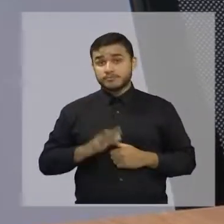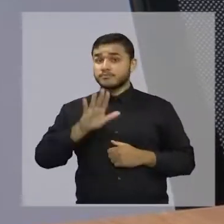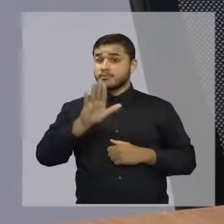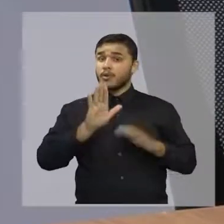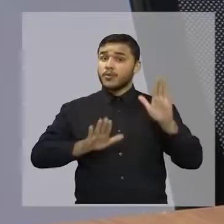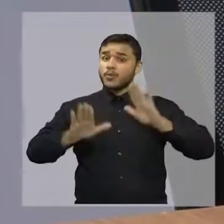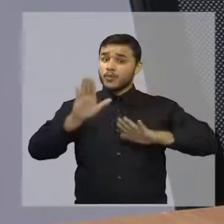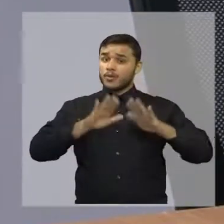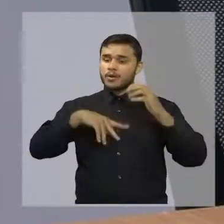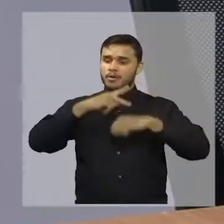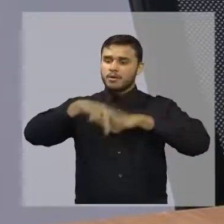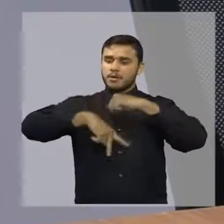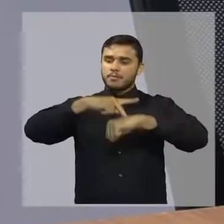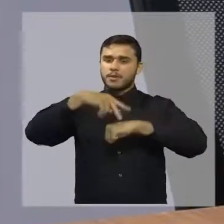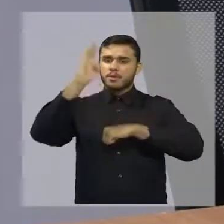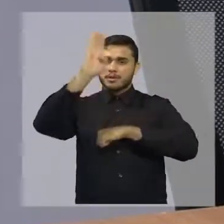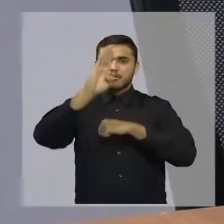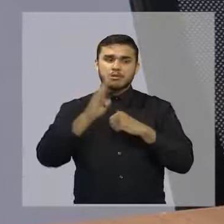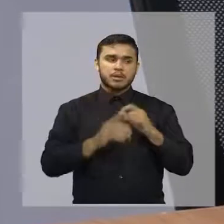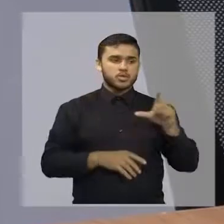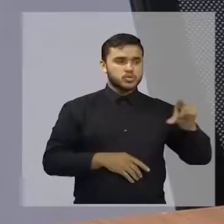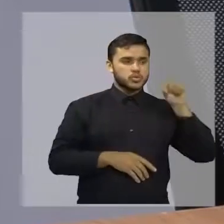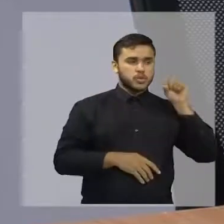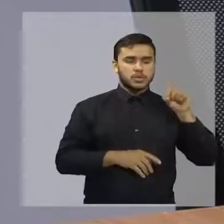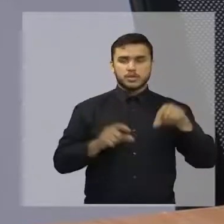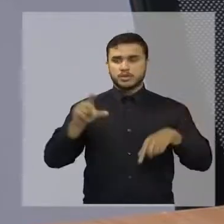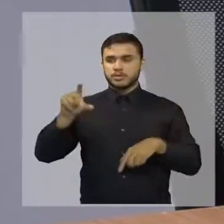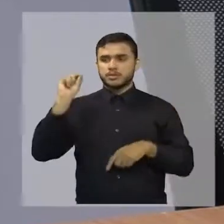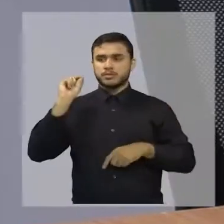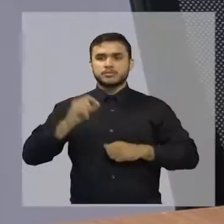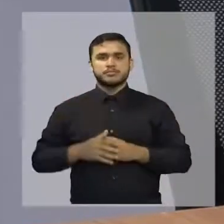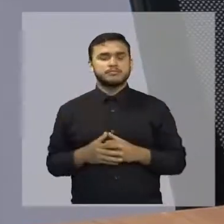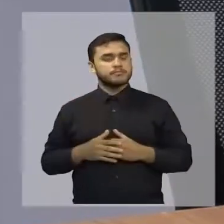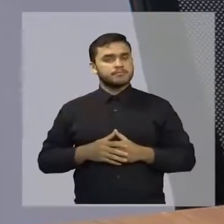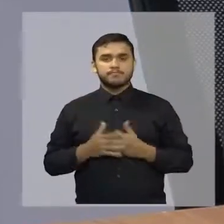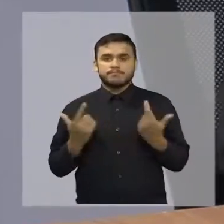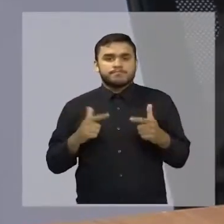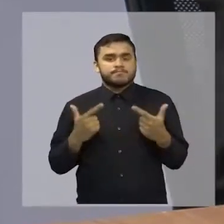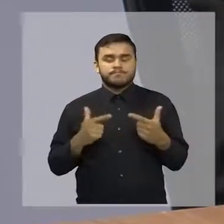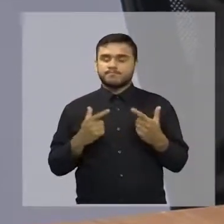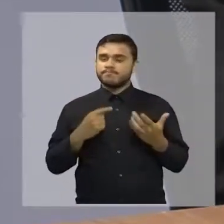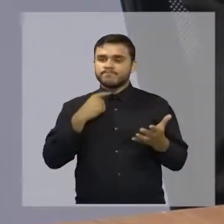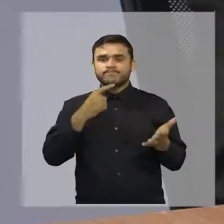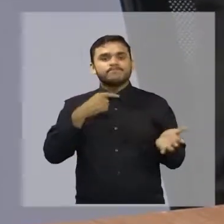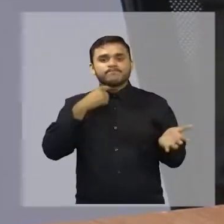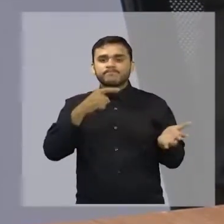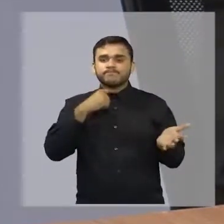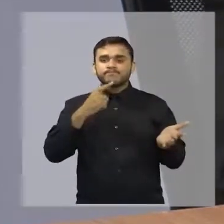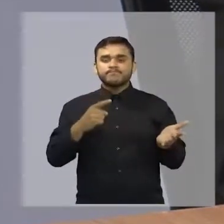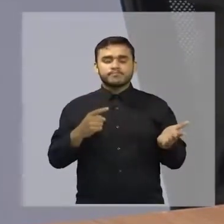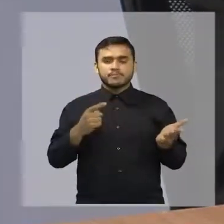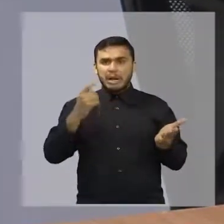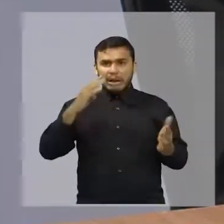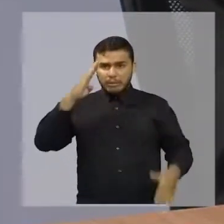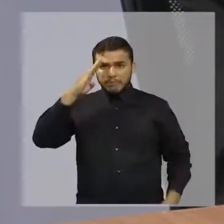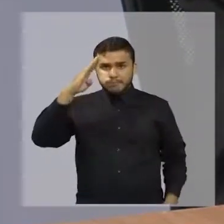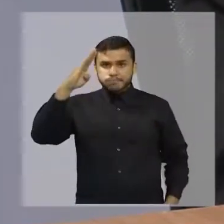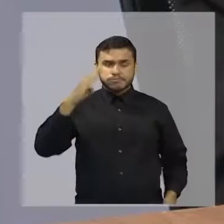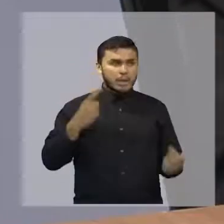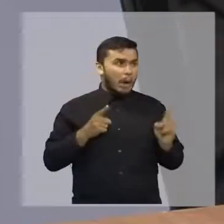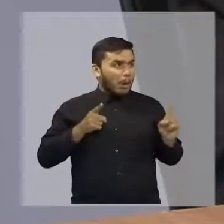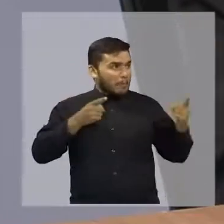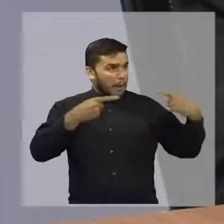não assumir nenhum dos lados. Porque nós não temos potencial, nem de gente, nem de